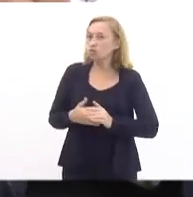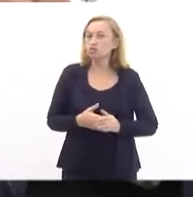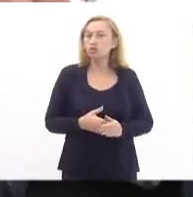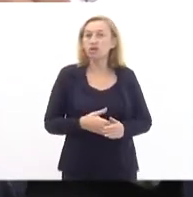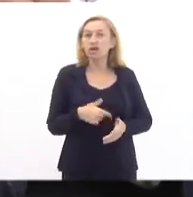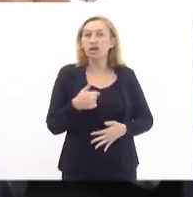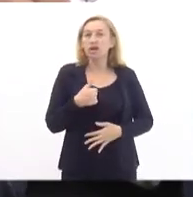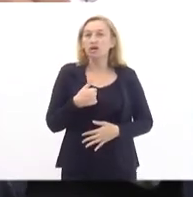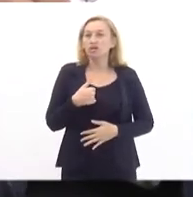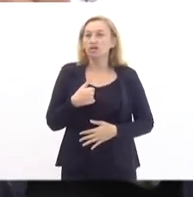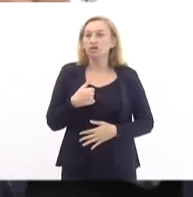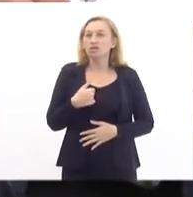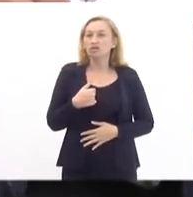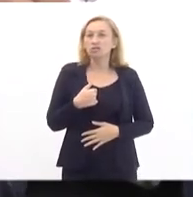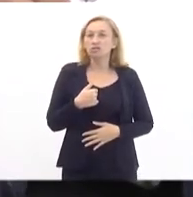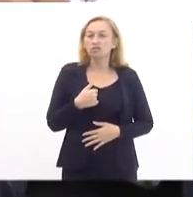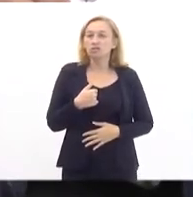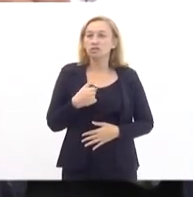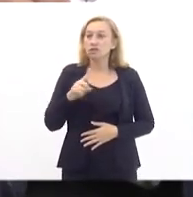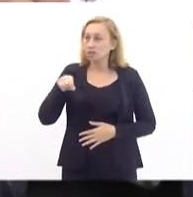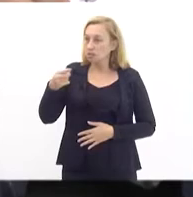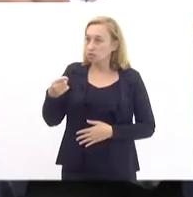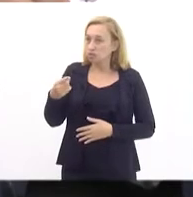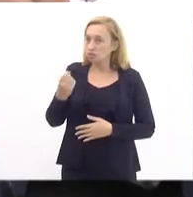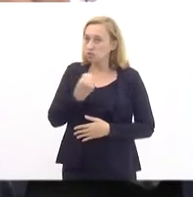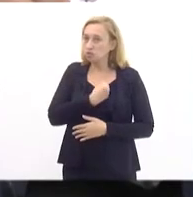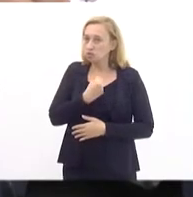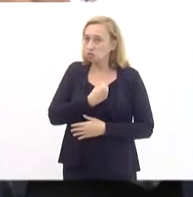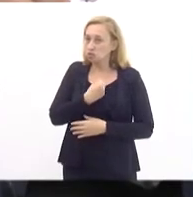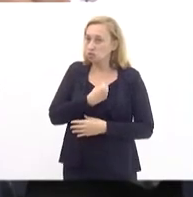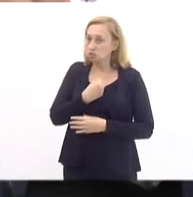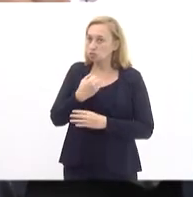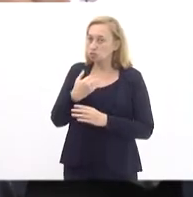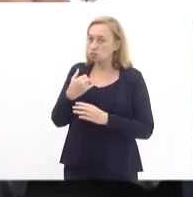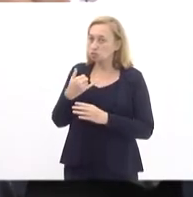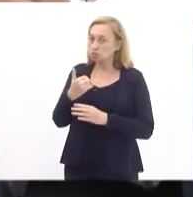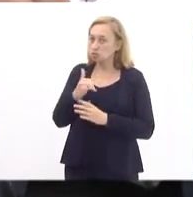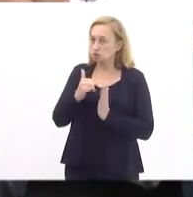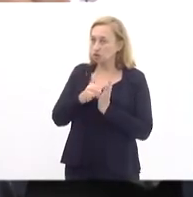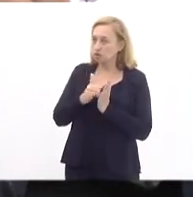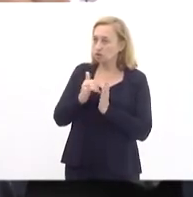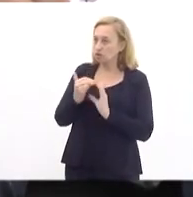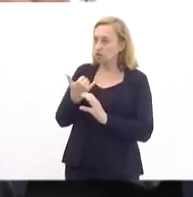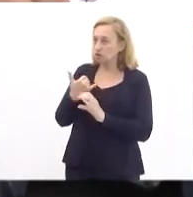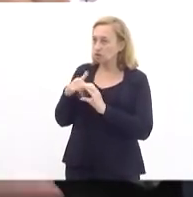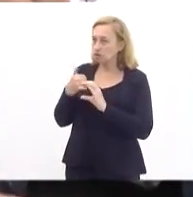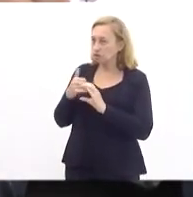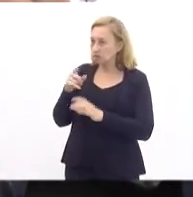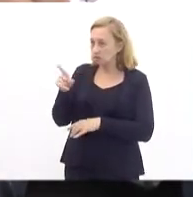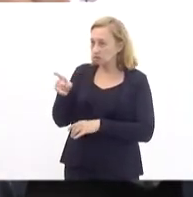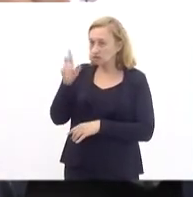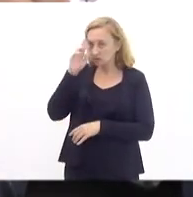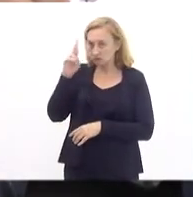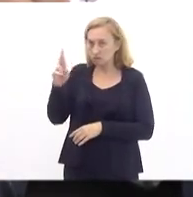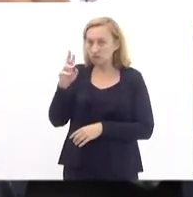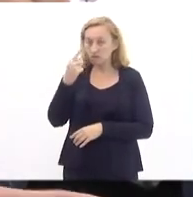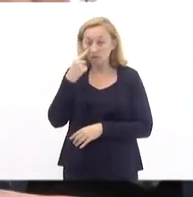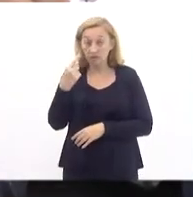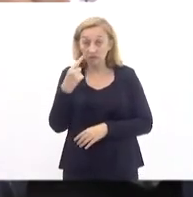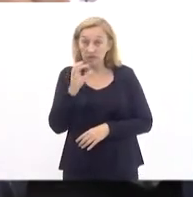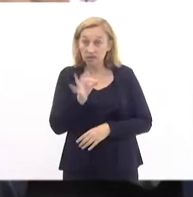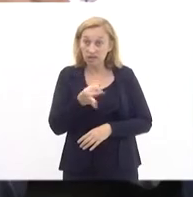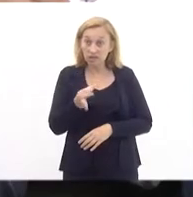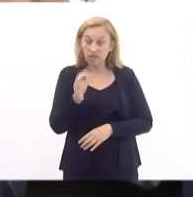Eu fico aqui, gostaria de passar o meu contato depois para a senhora também, para a gente conseguir também buscar diretamente das pessoas que